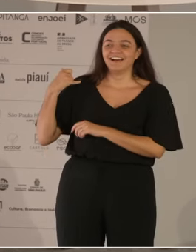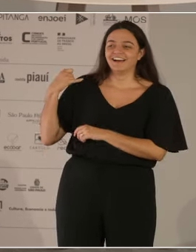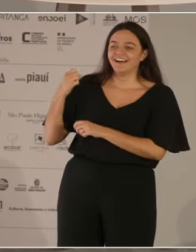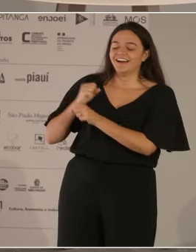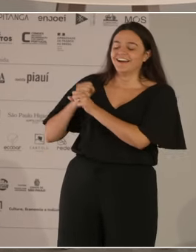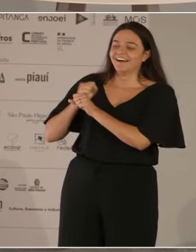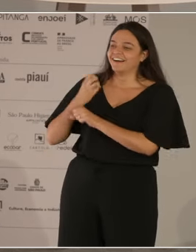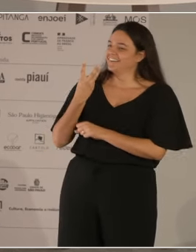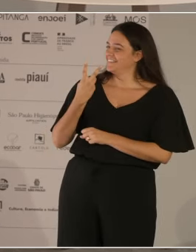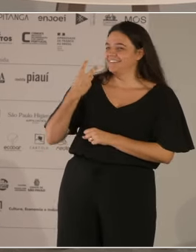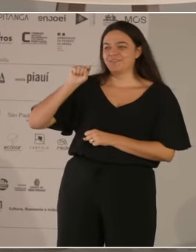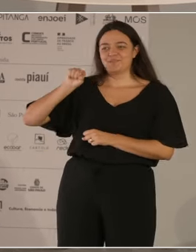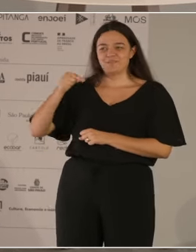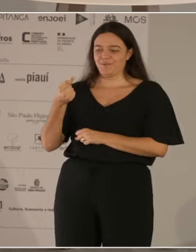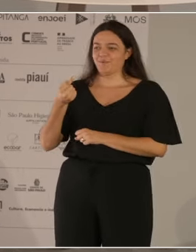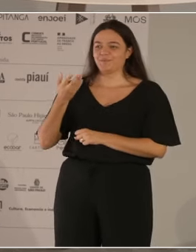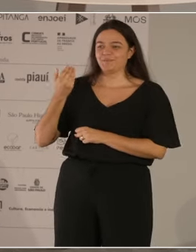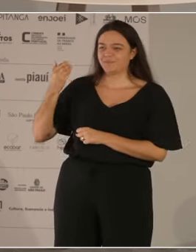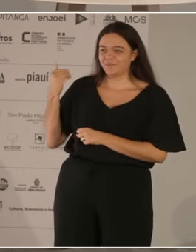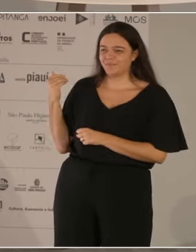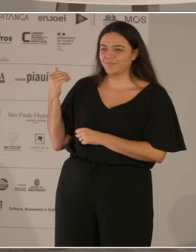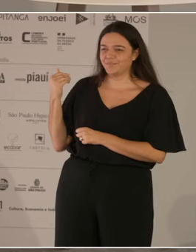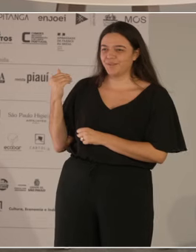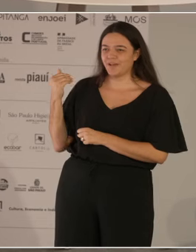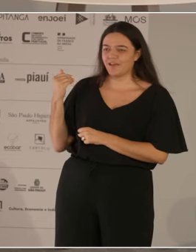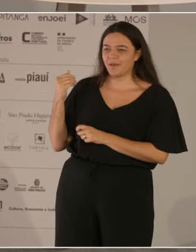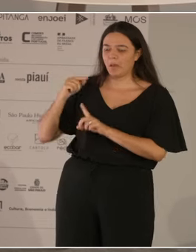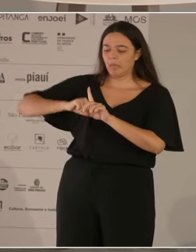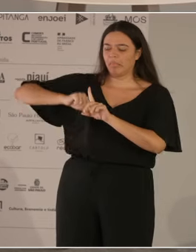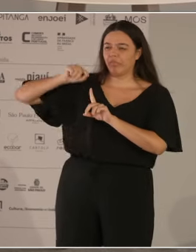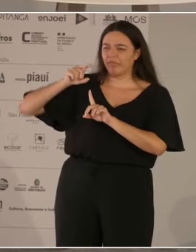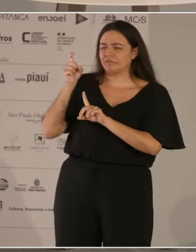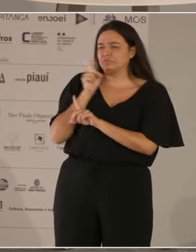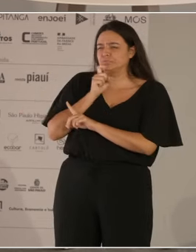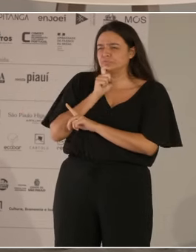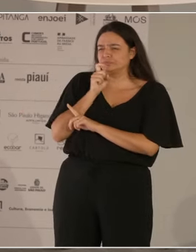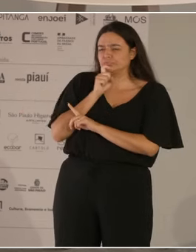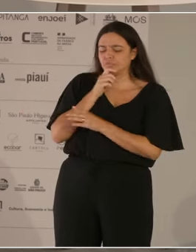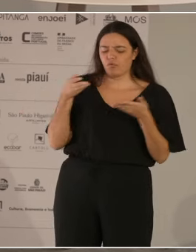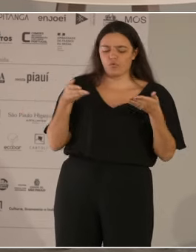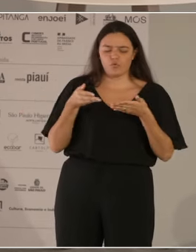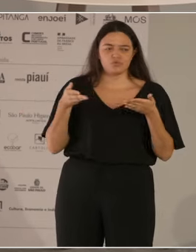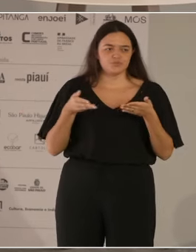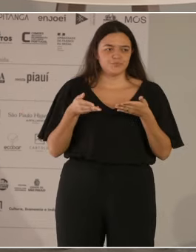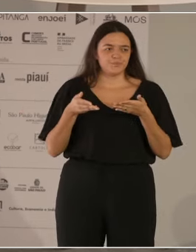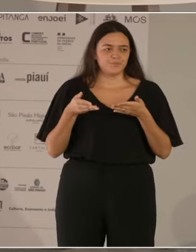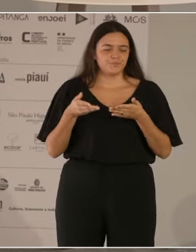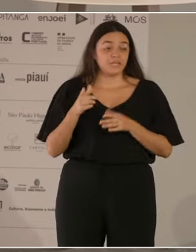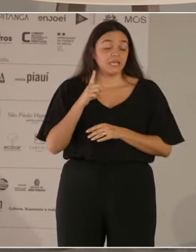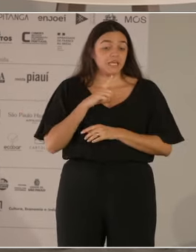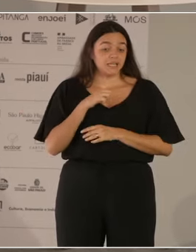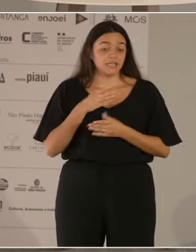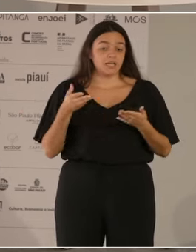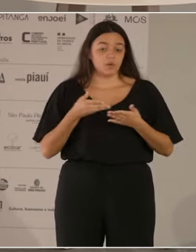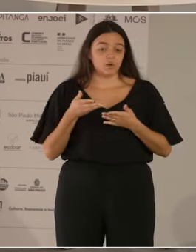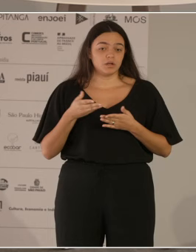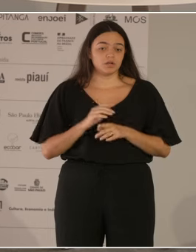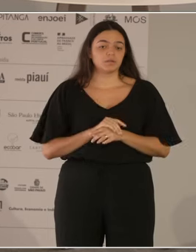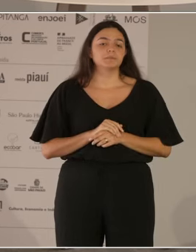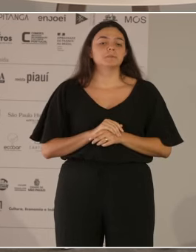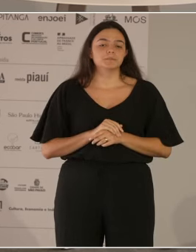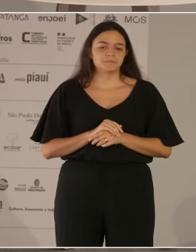atrás. Uma época em que a temperatura era mais fria do que era hoje ainda. E aí você tem essas agulhas,